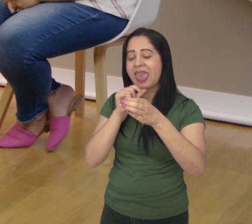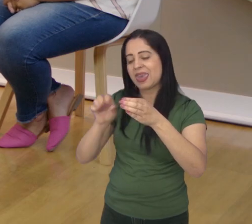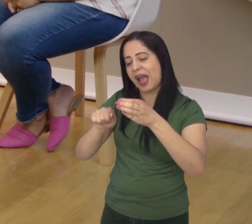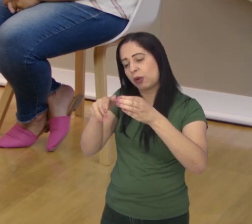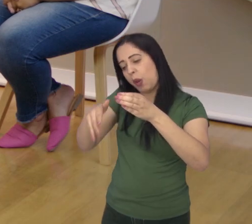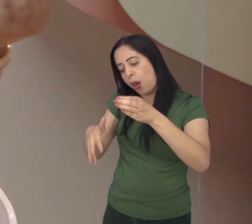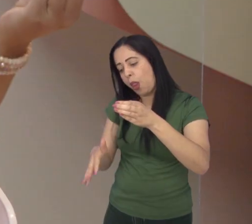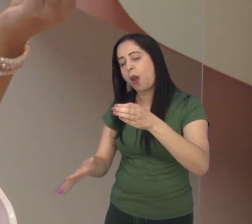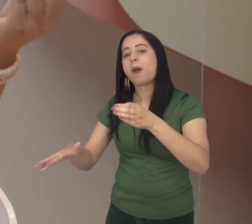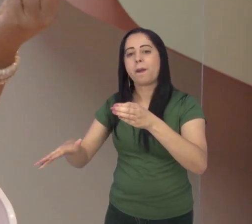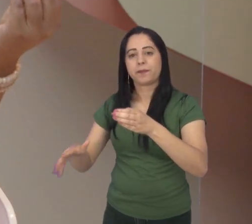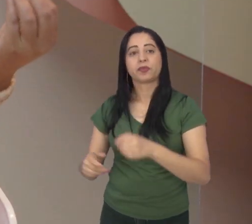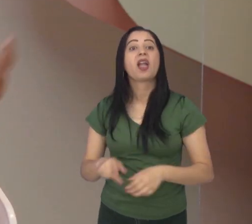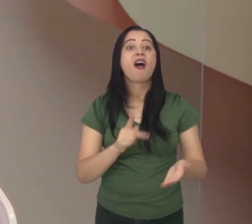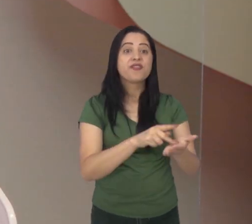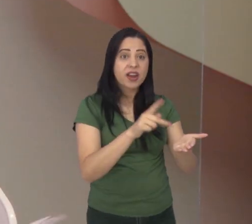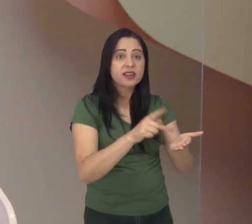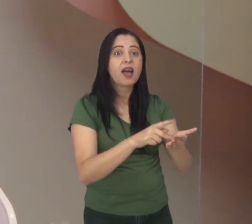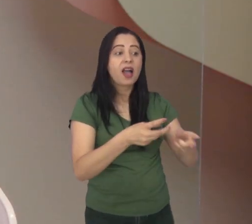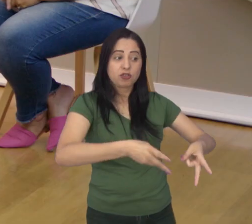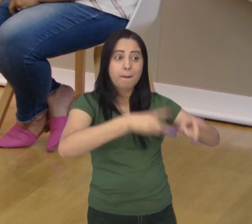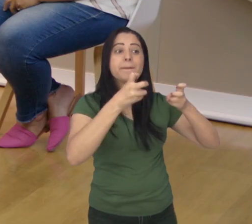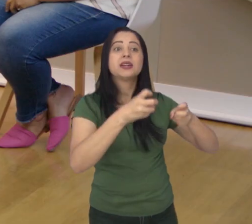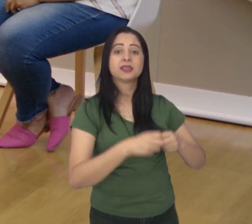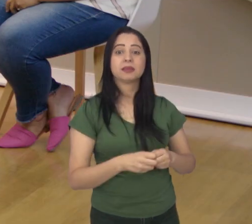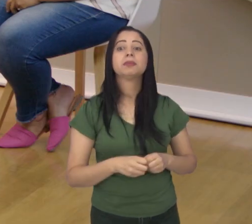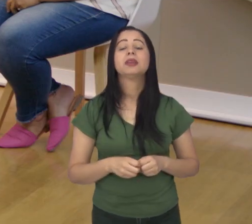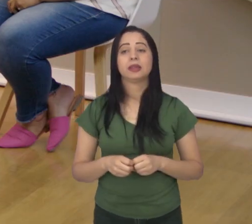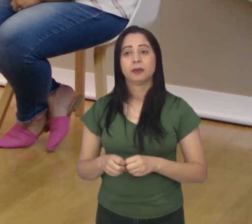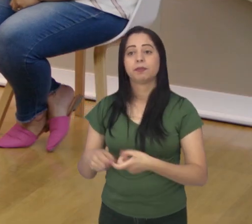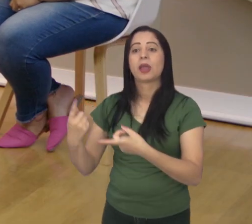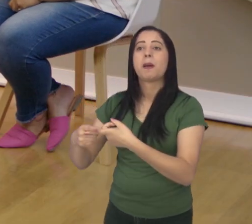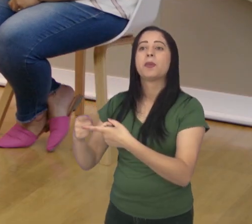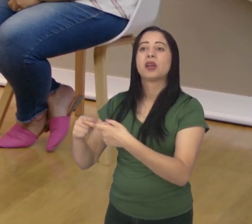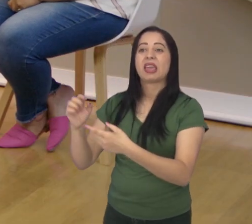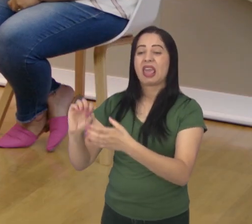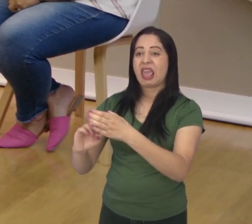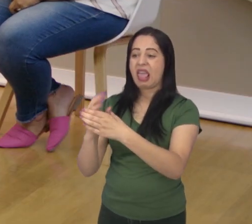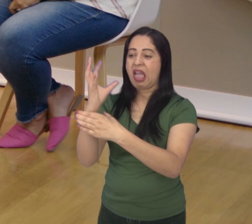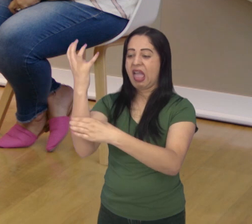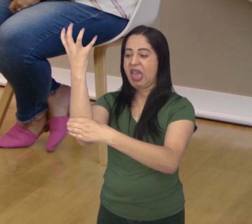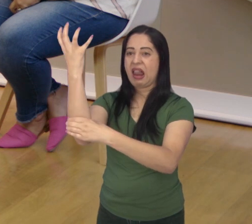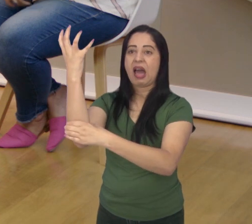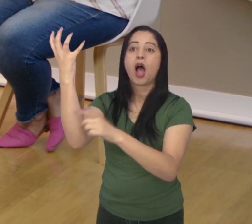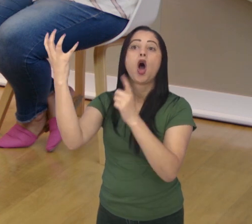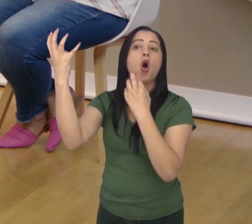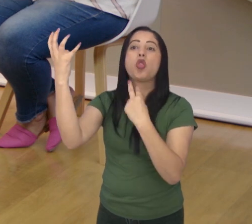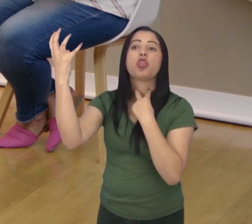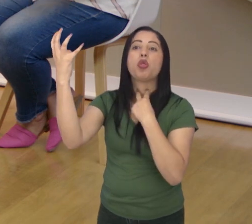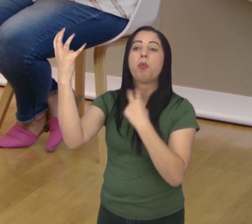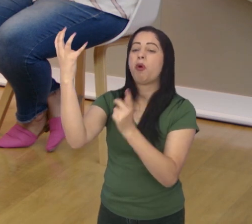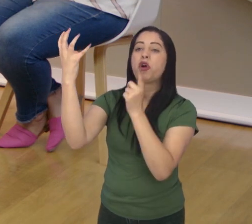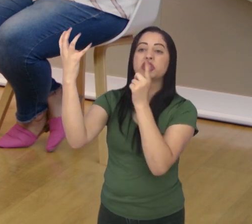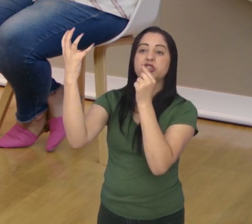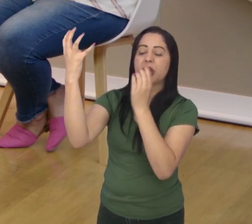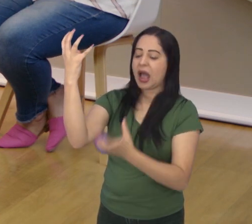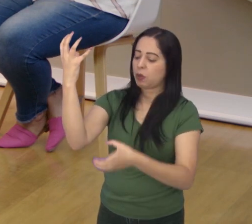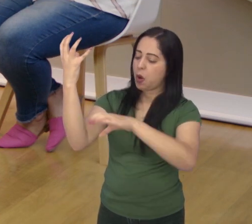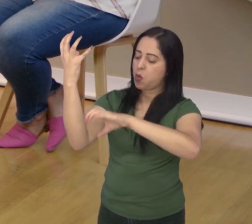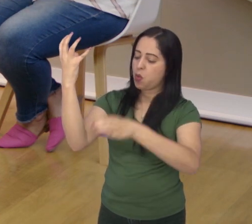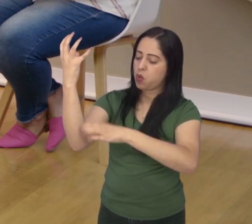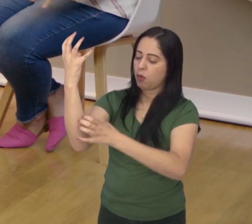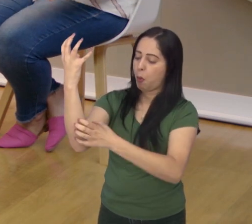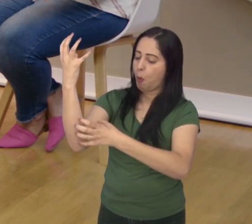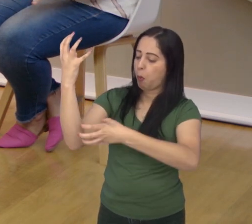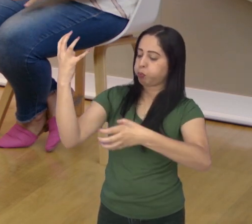a gente vê muito esses vasos furadinhos, né? Porque ela não pode ter excesso de água nas raízes. Aí a raiz sai. A raiz sai, é um espaço que é